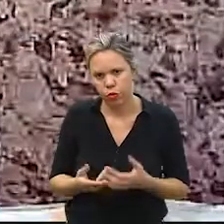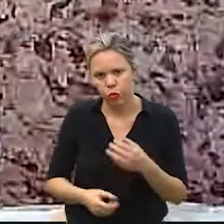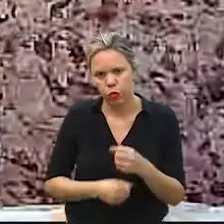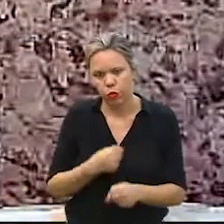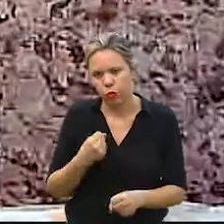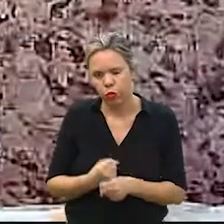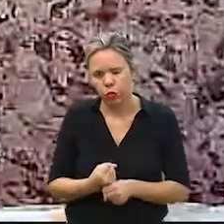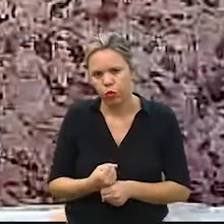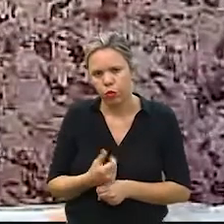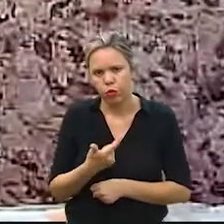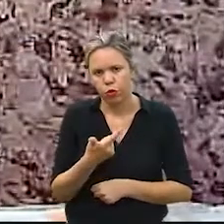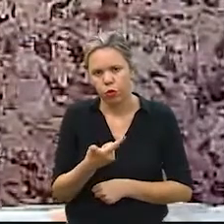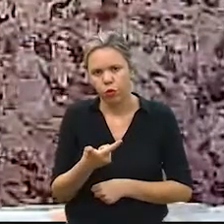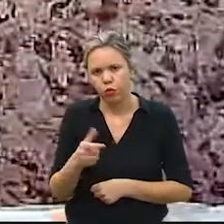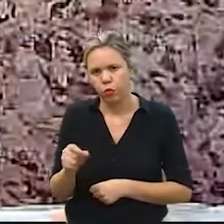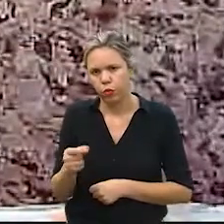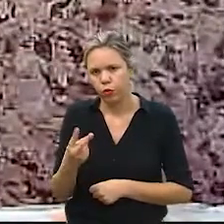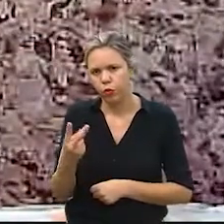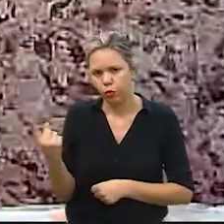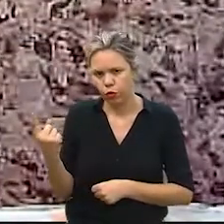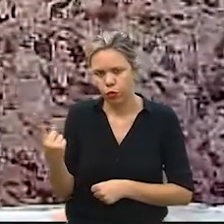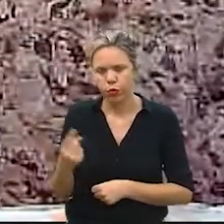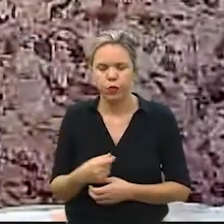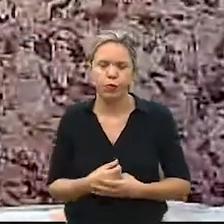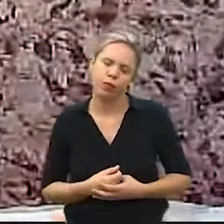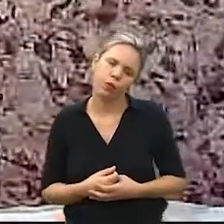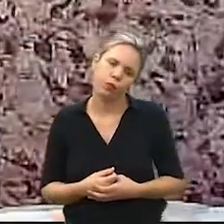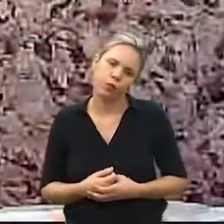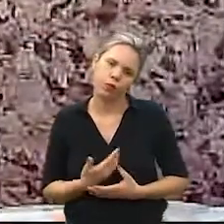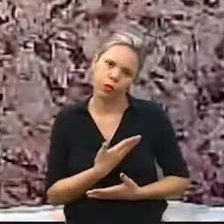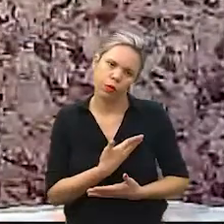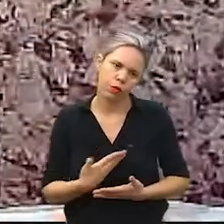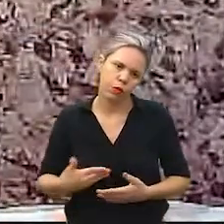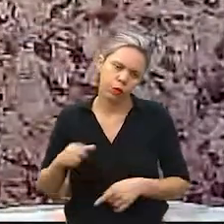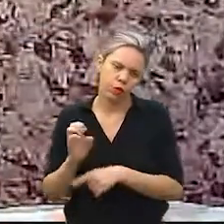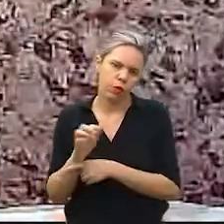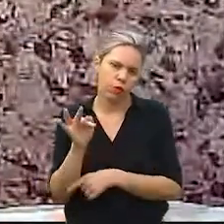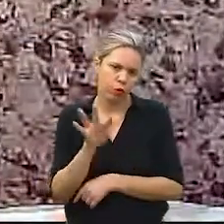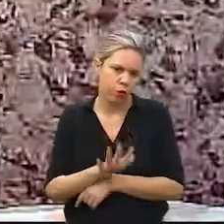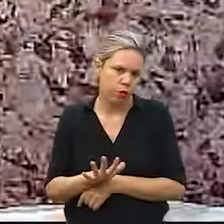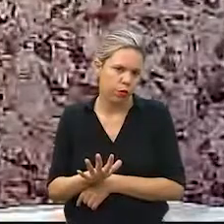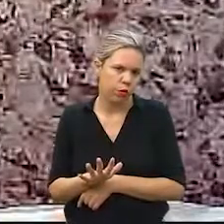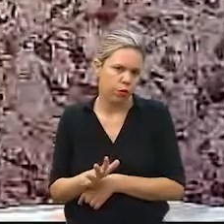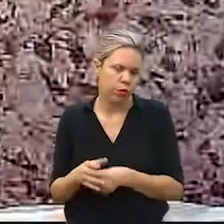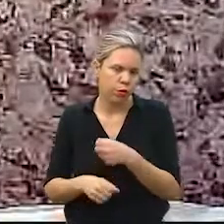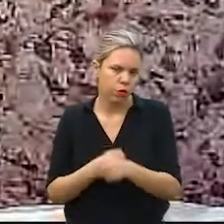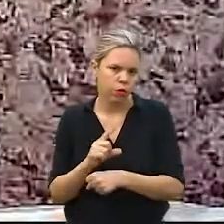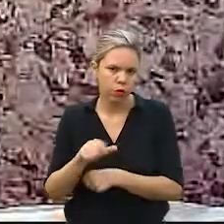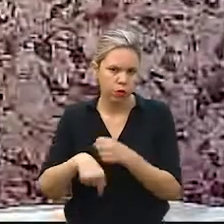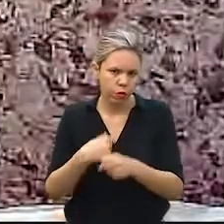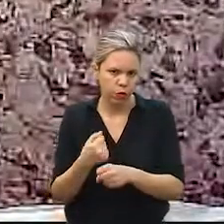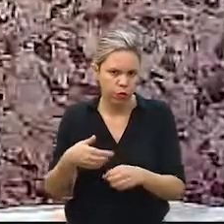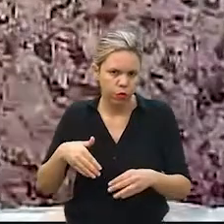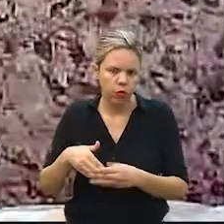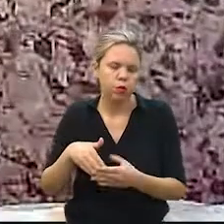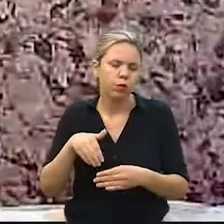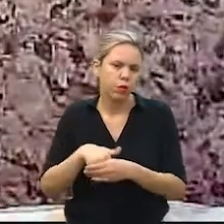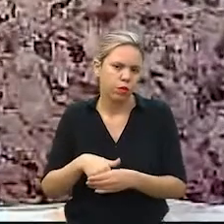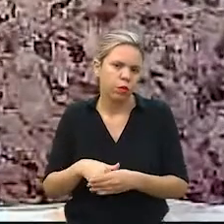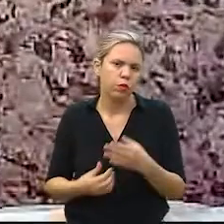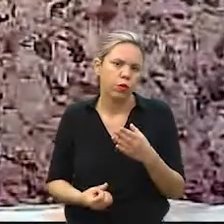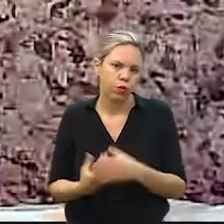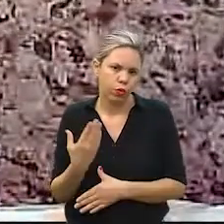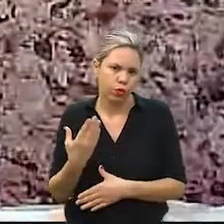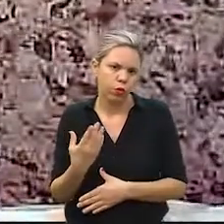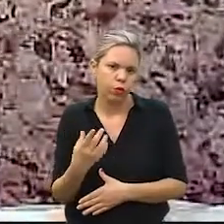ano de 2021, né, para o governo do Estado, para o governo federal, é um ano depois da eleição, que vai acontecer,